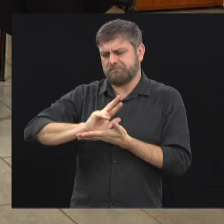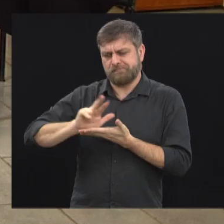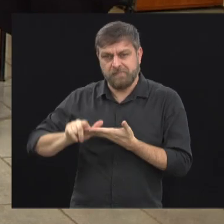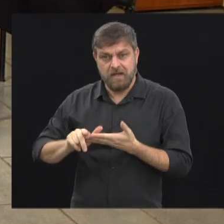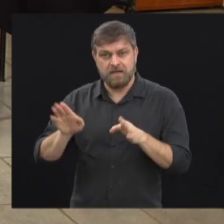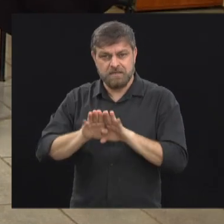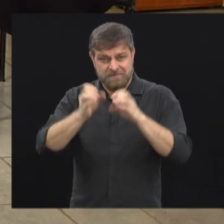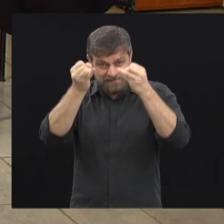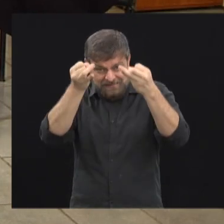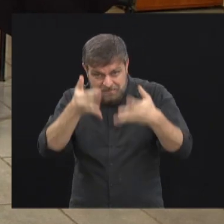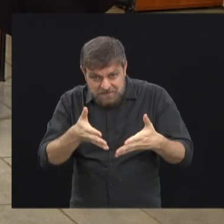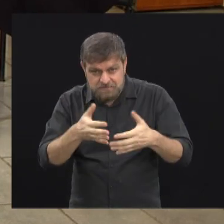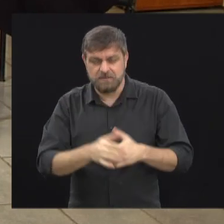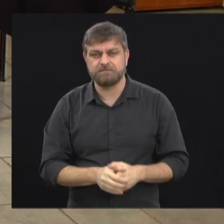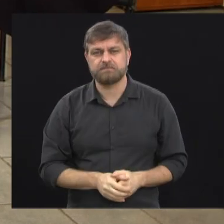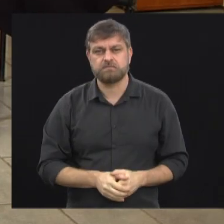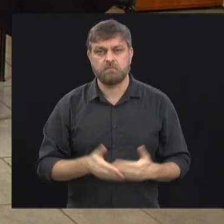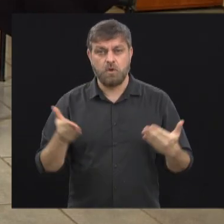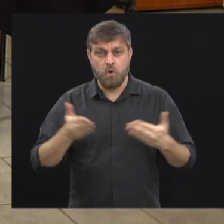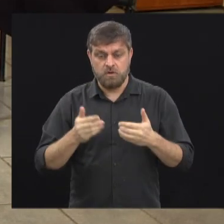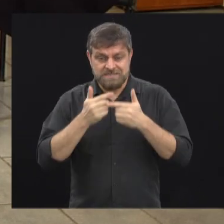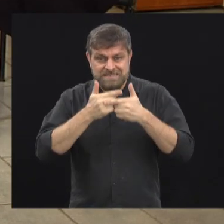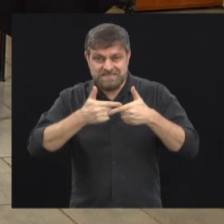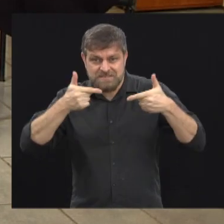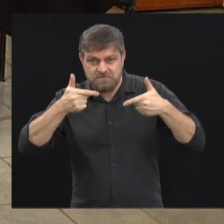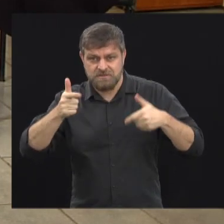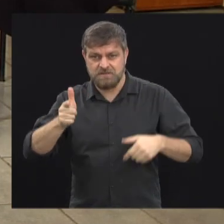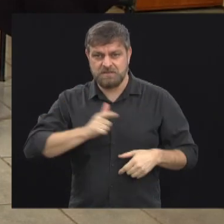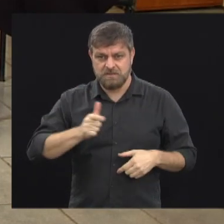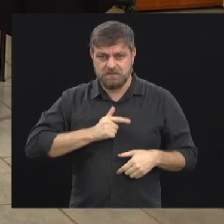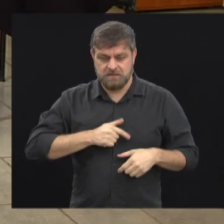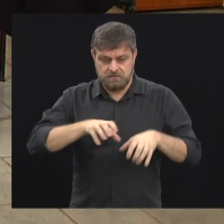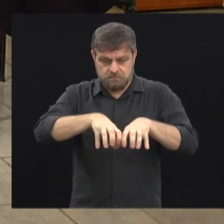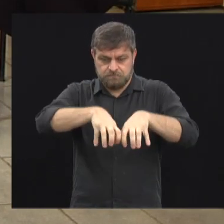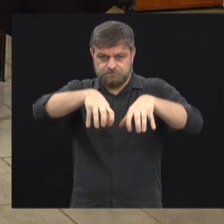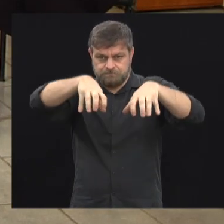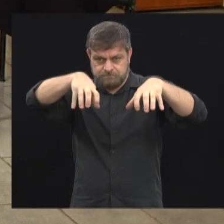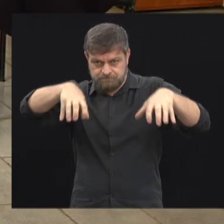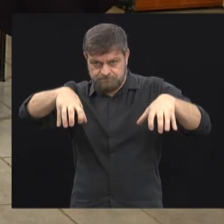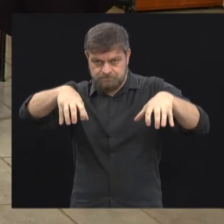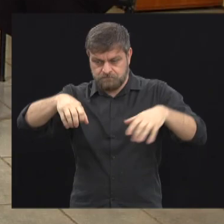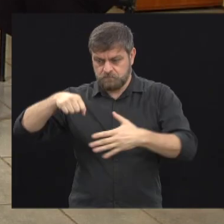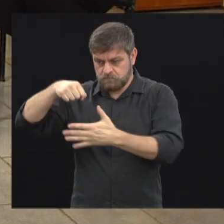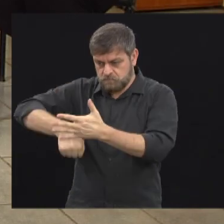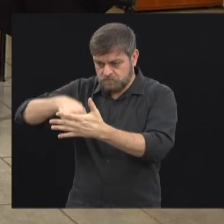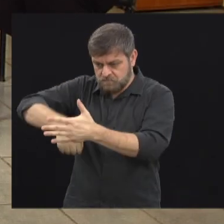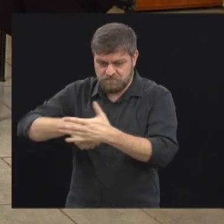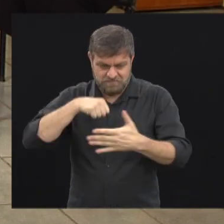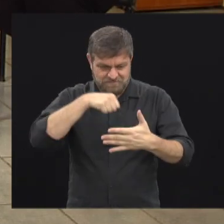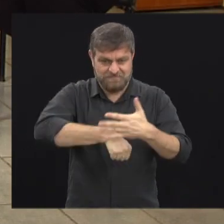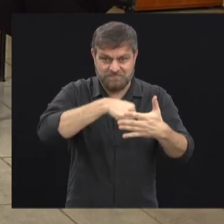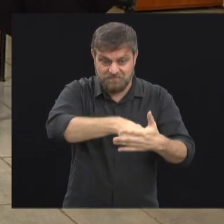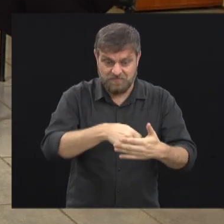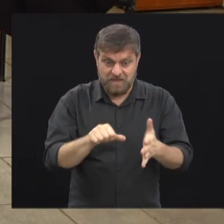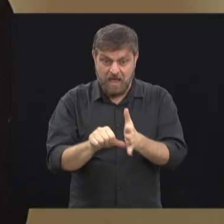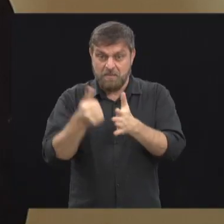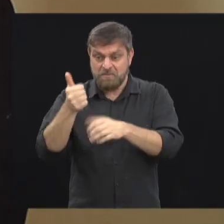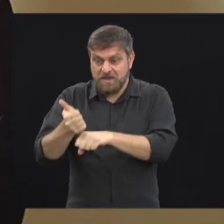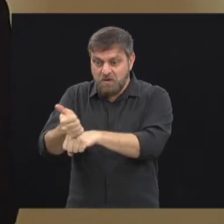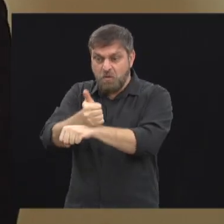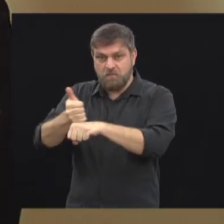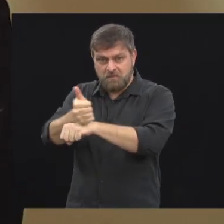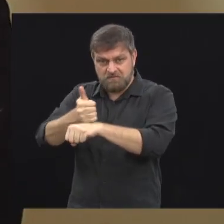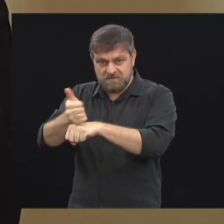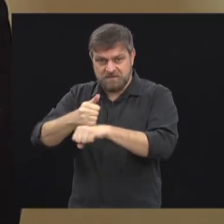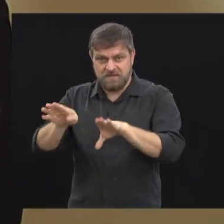do trabalho. Sim, hoje a Sorri está estruturada em duas grandes frentes, né? Que é a profissionalização